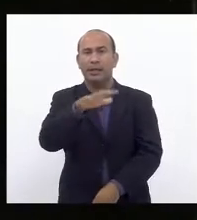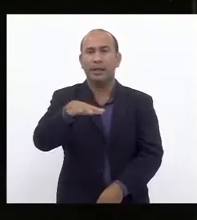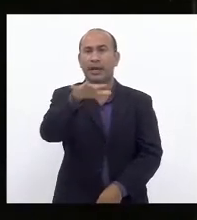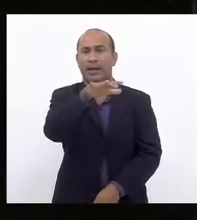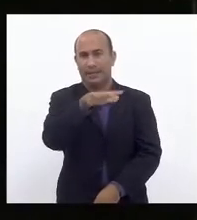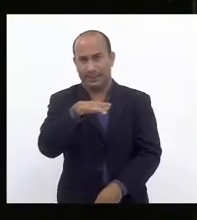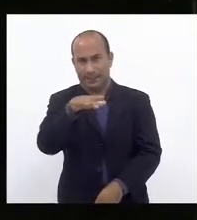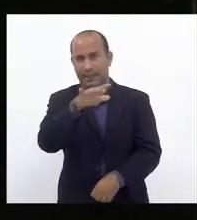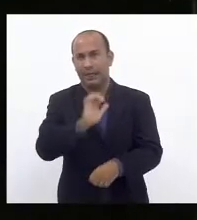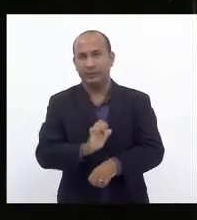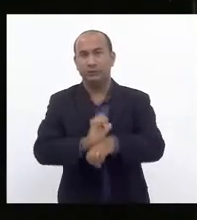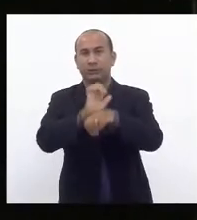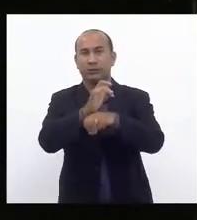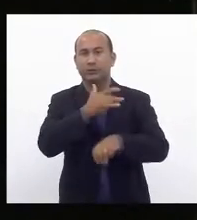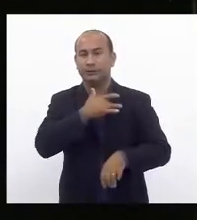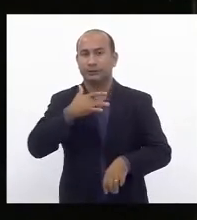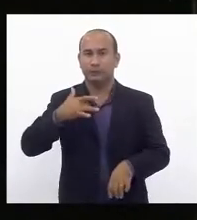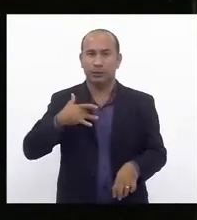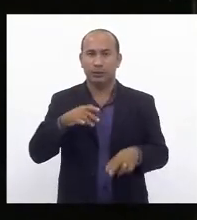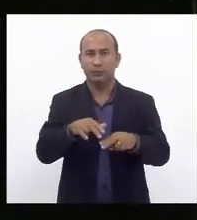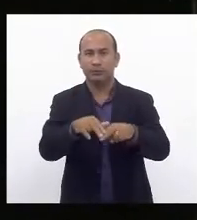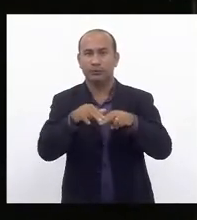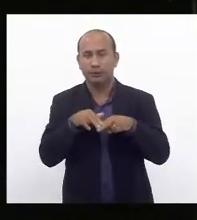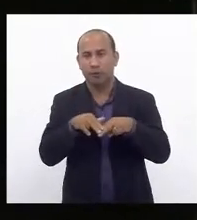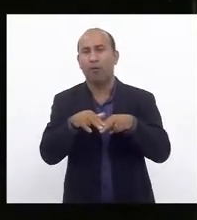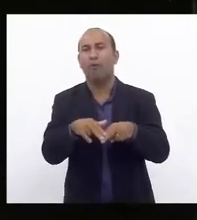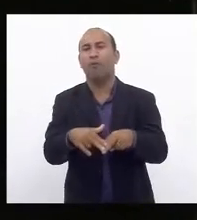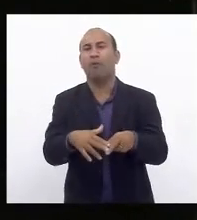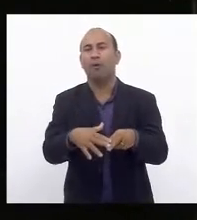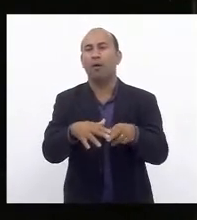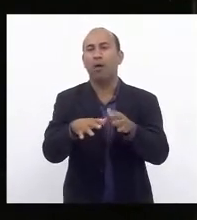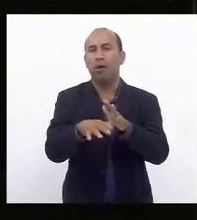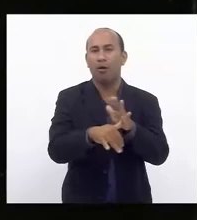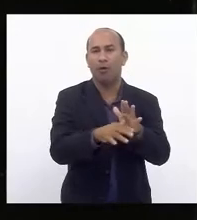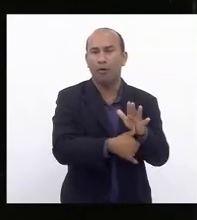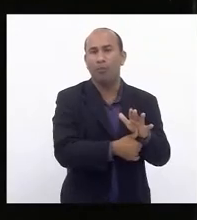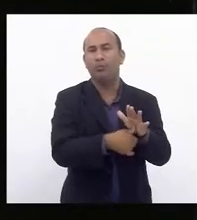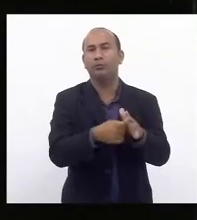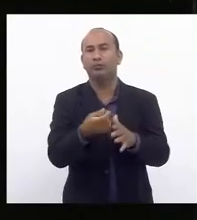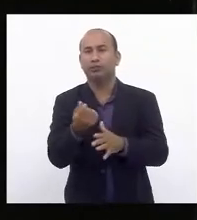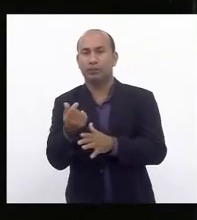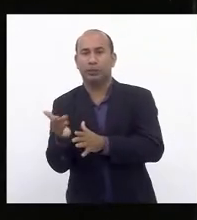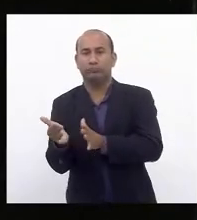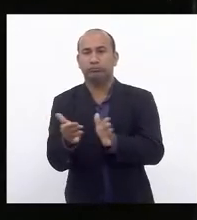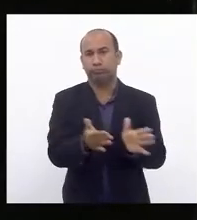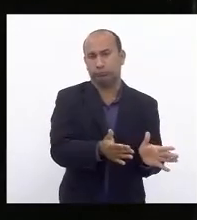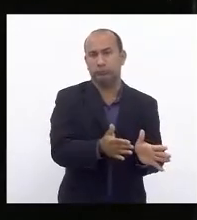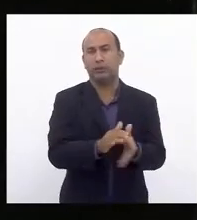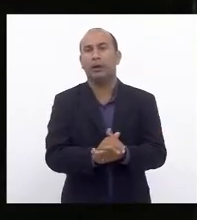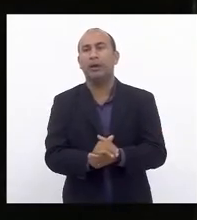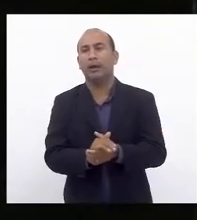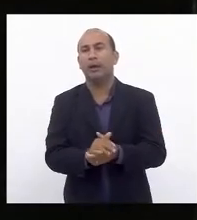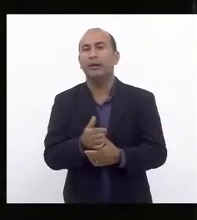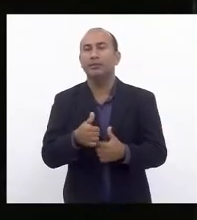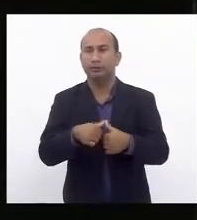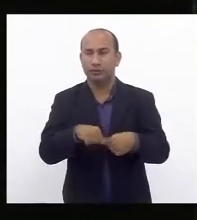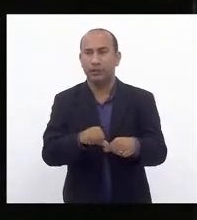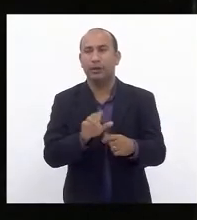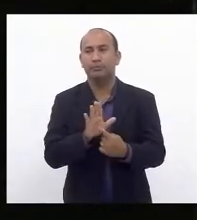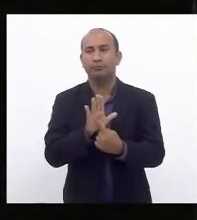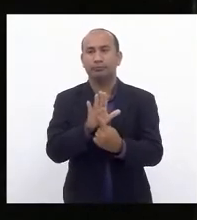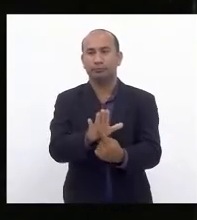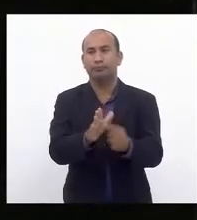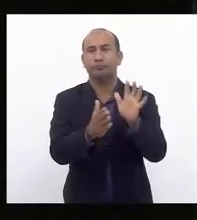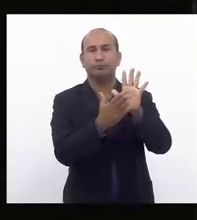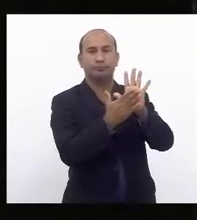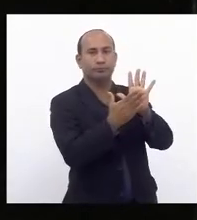saúde envolvidas com corrupção, desvio de dinheiro. Está aí a proposta, né, que